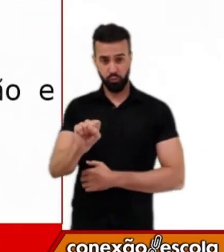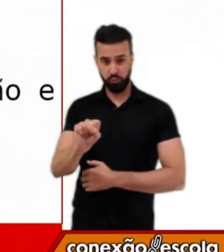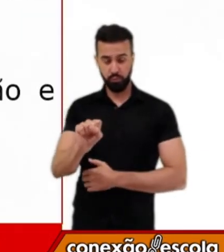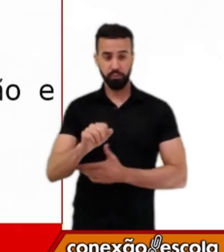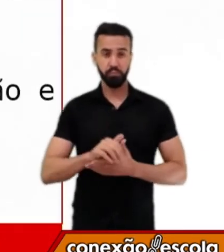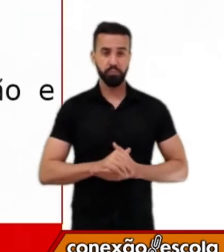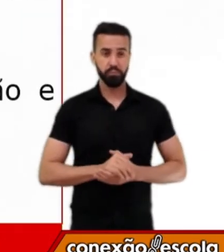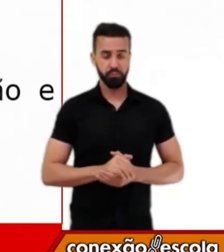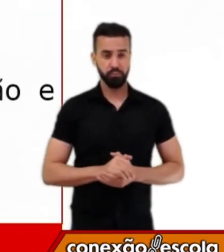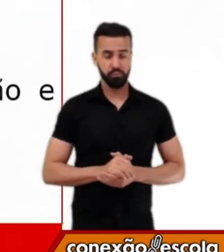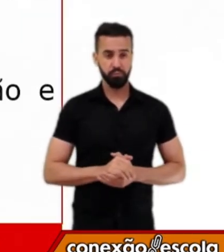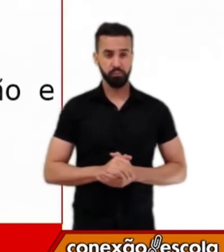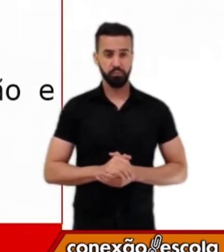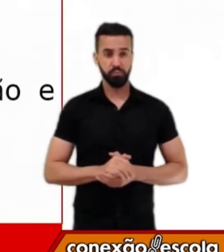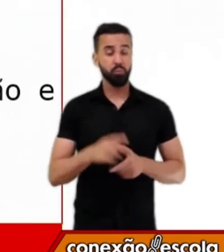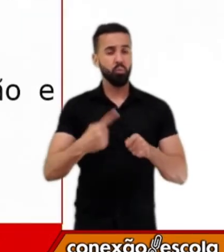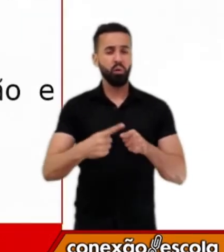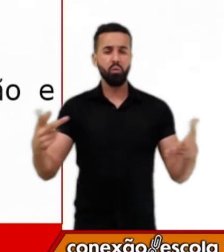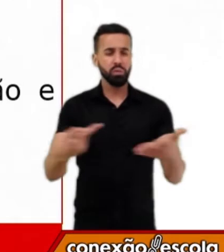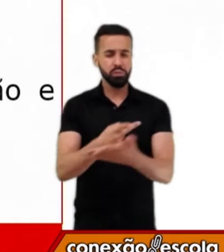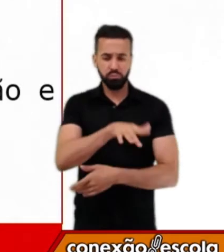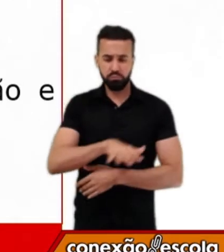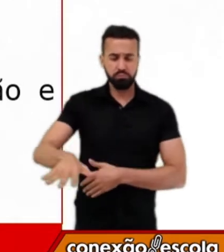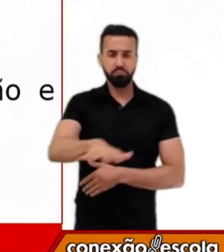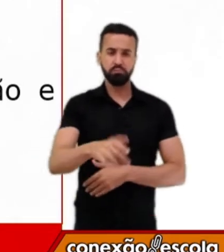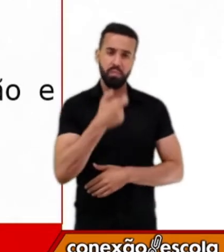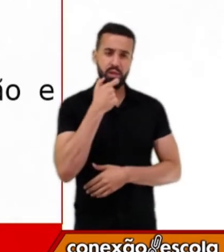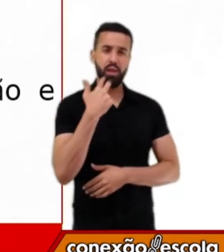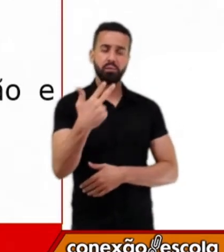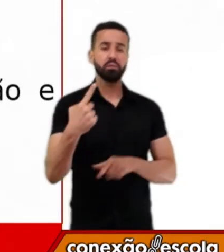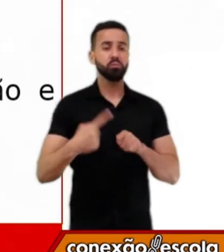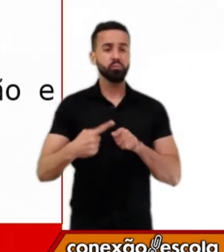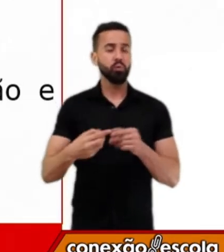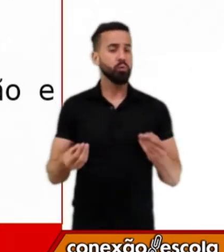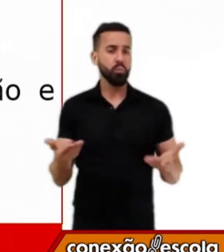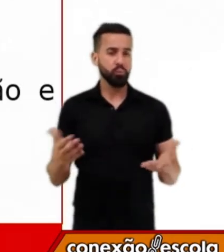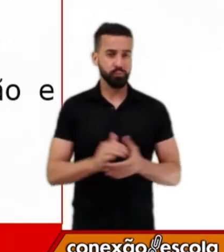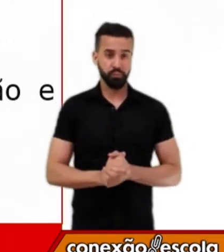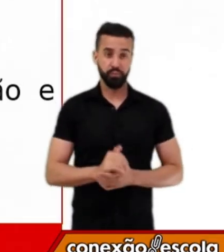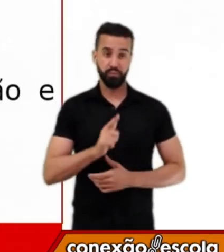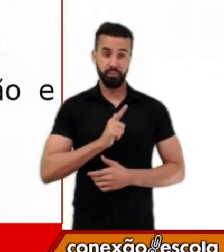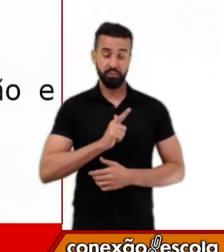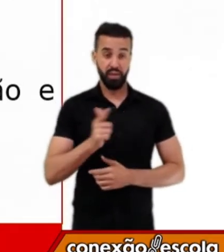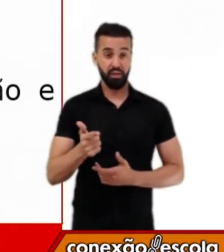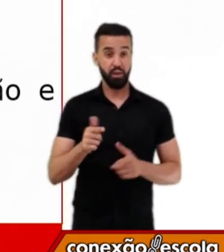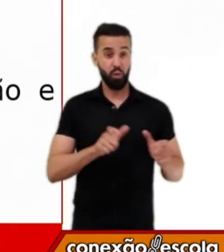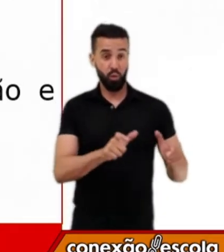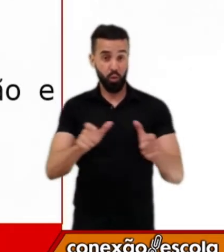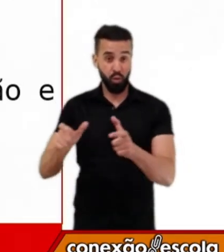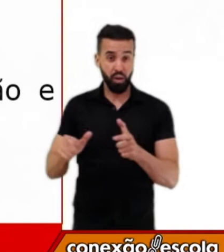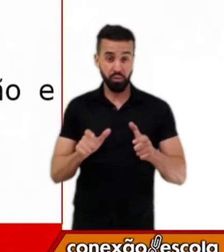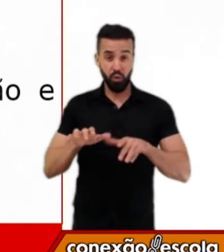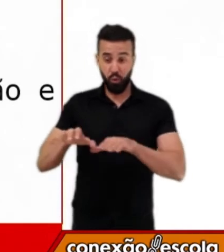Por que na Inglaterra? Nós temos como destaque aqui capitais acumulados, as colônias, e